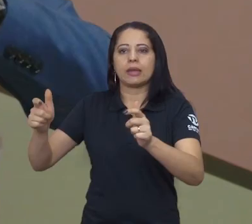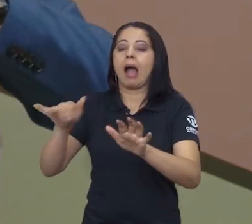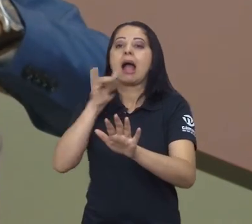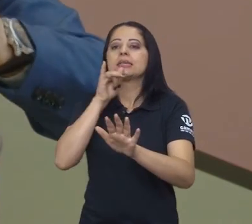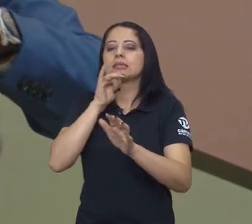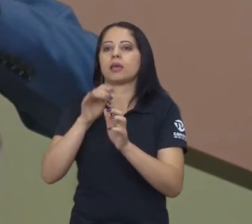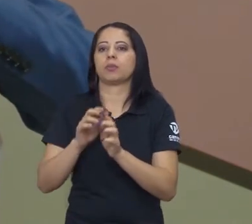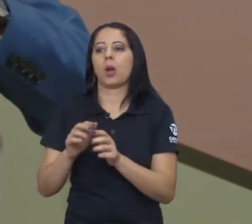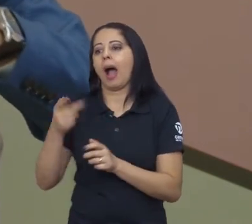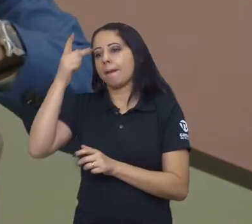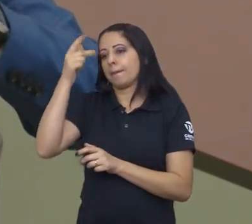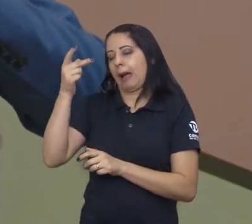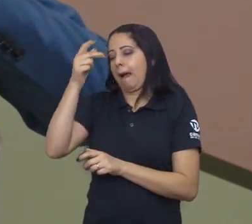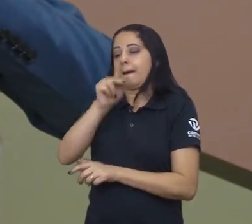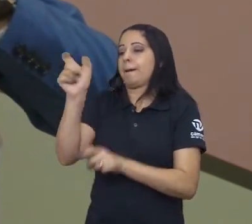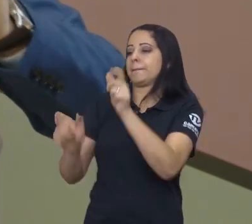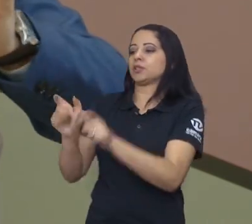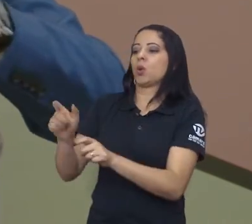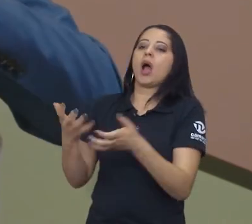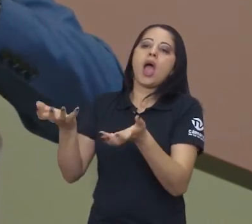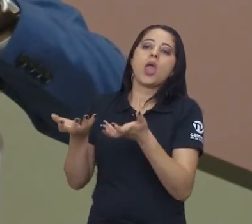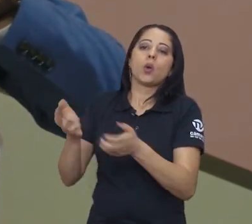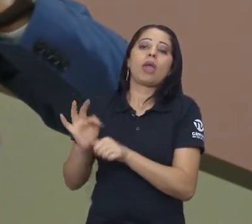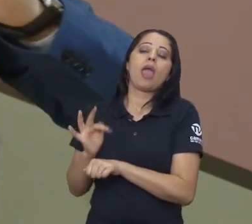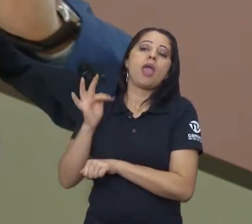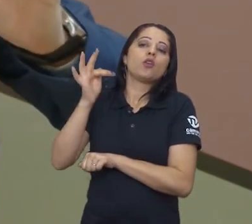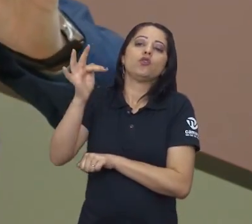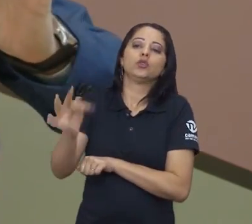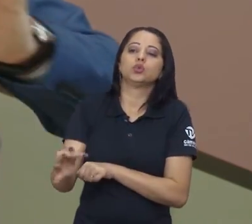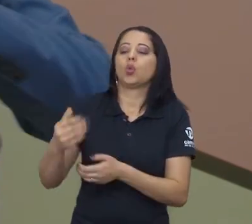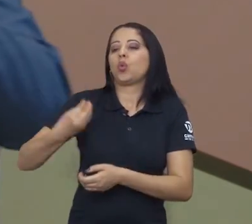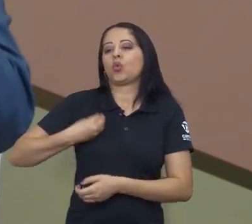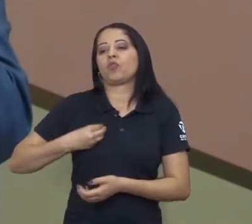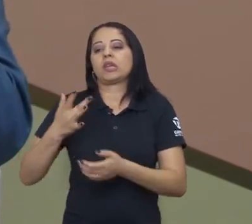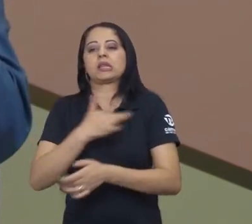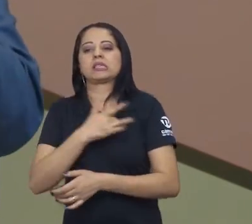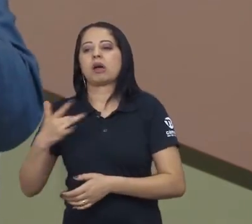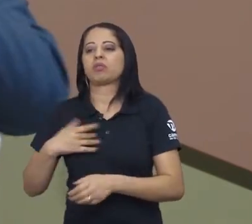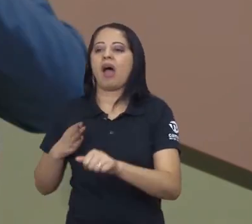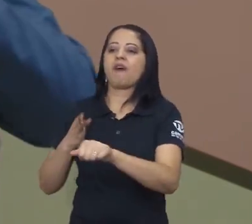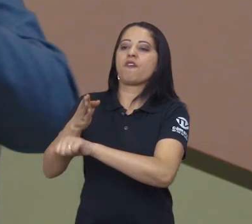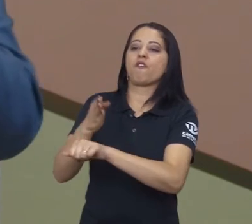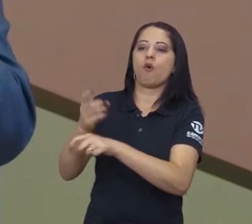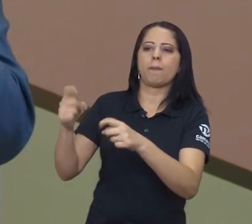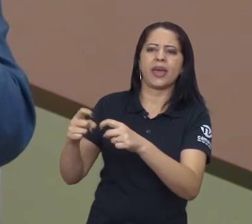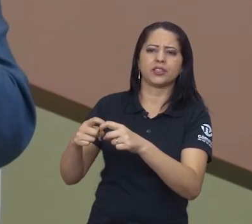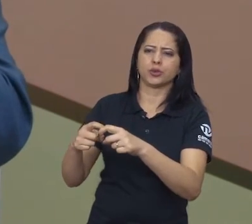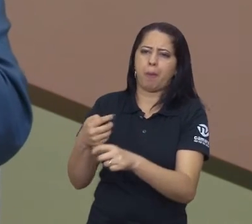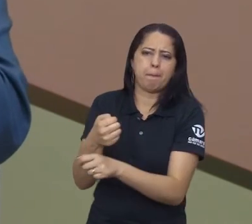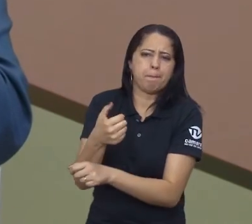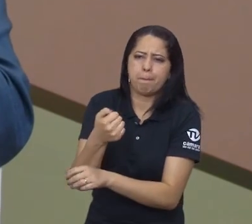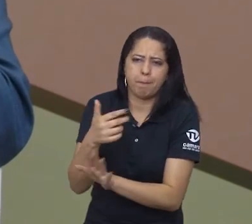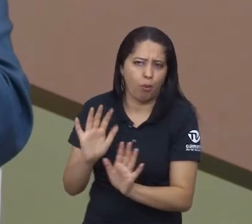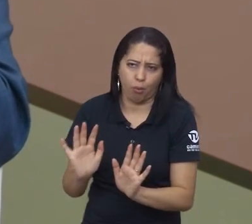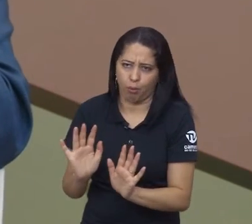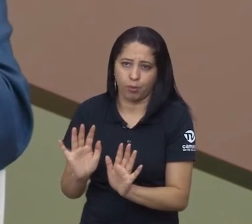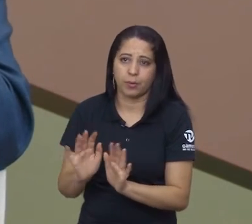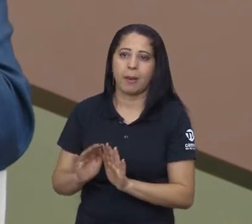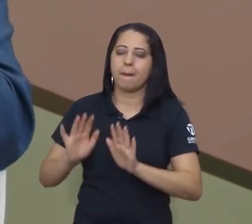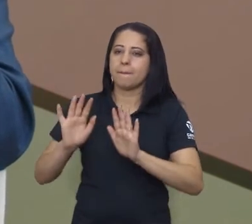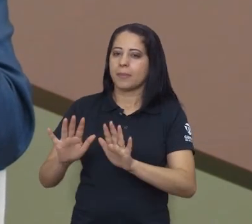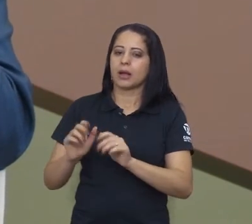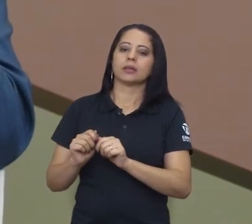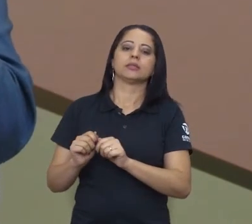uma longevidade saudável e produtiva física e mentalmente ninguém tem é raro raríssimo sim mas quando